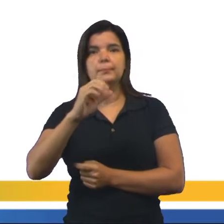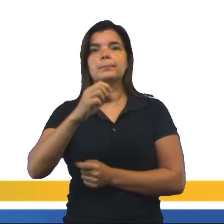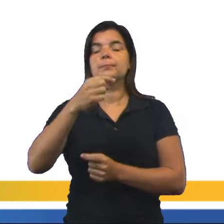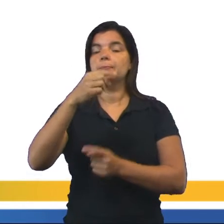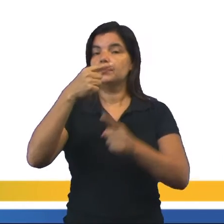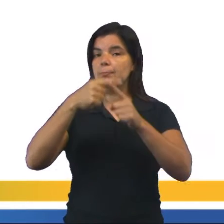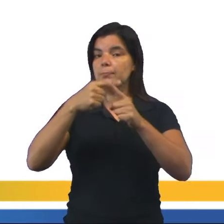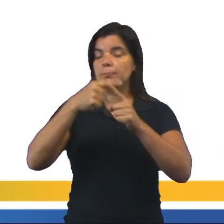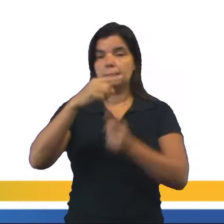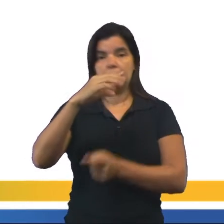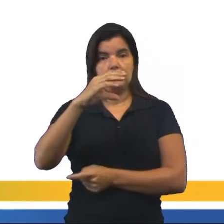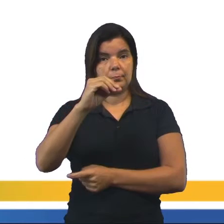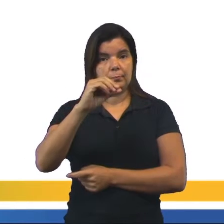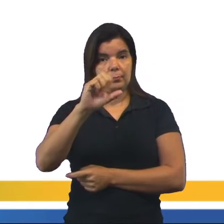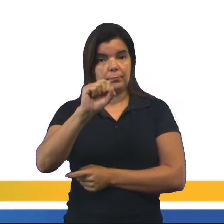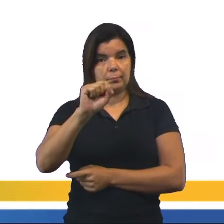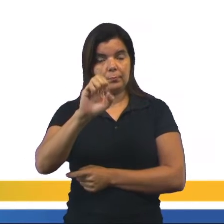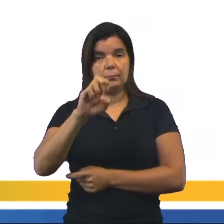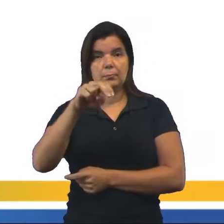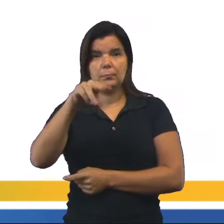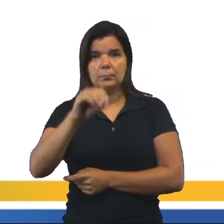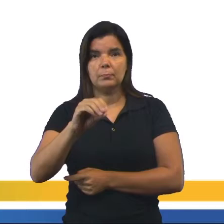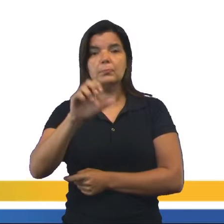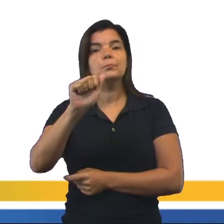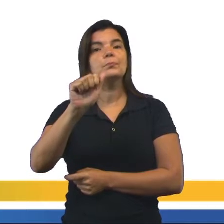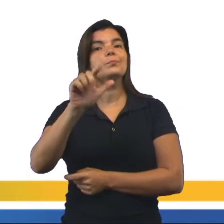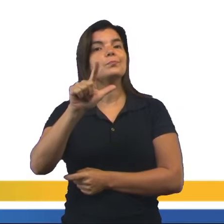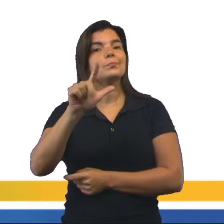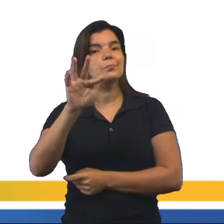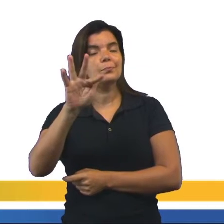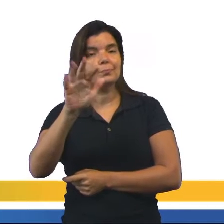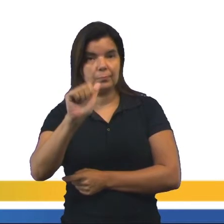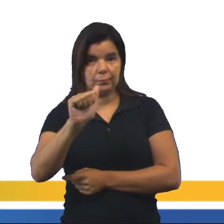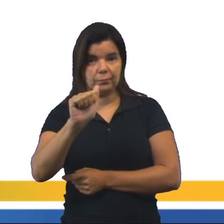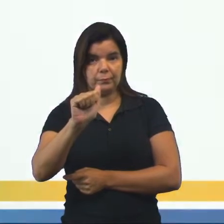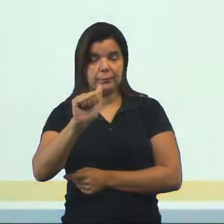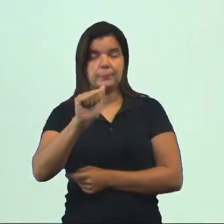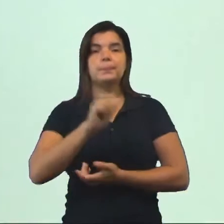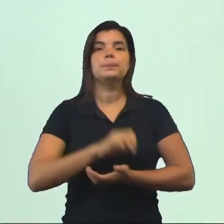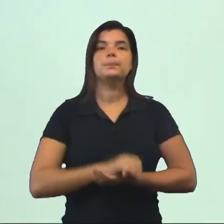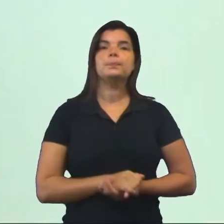2BC vezes cosseno de alfa. Quando eu falo